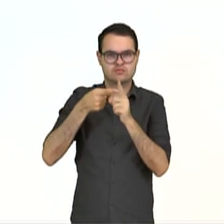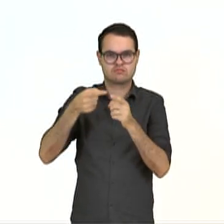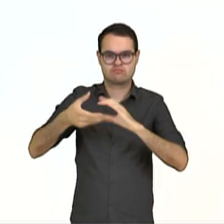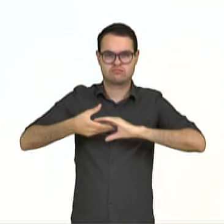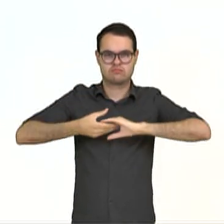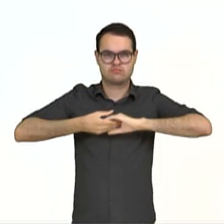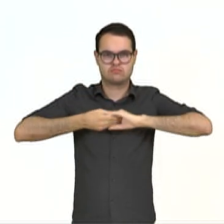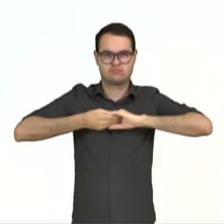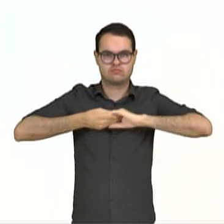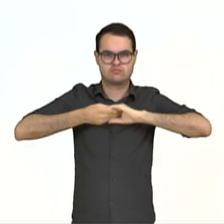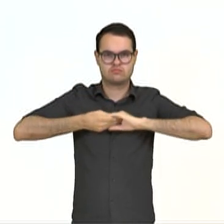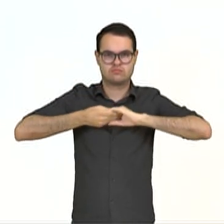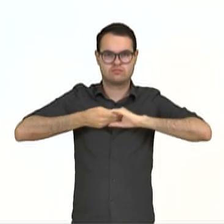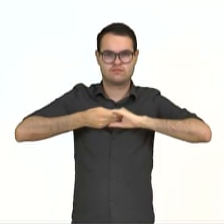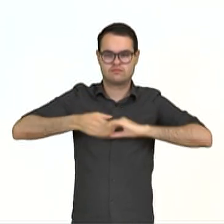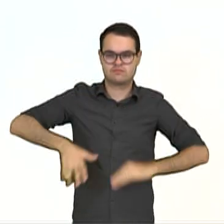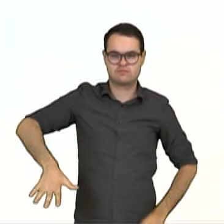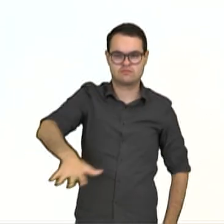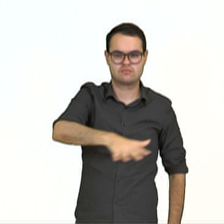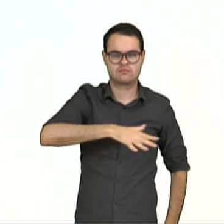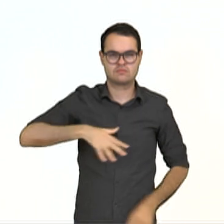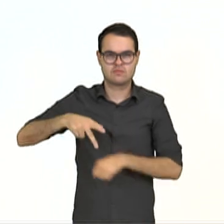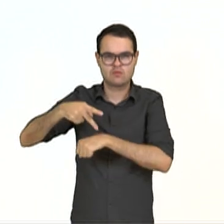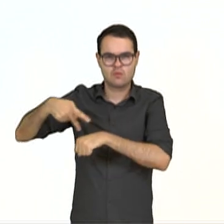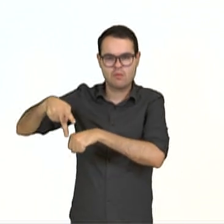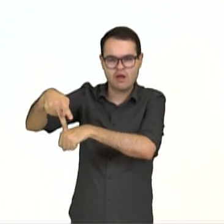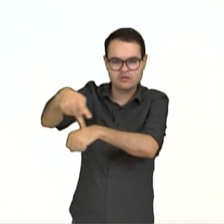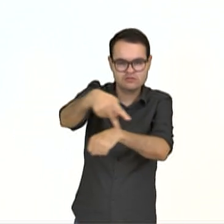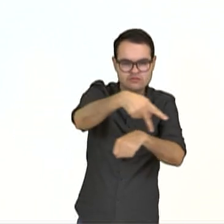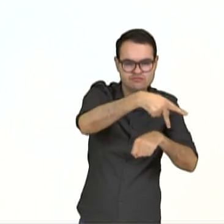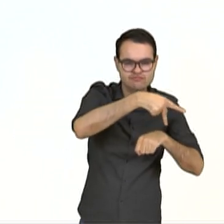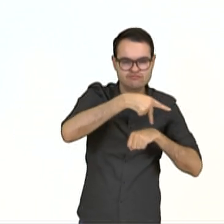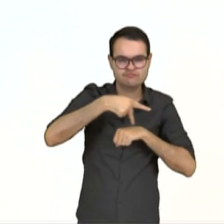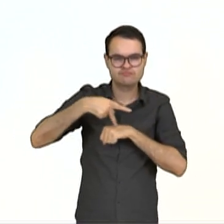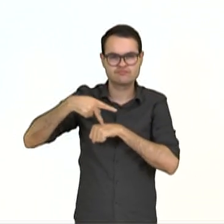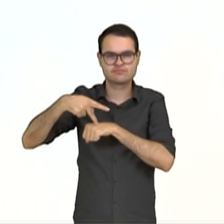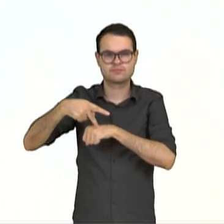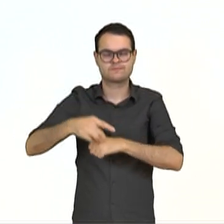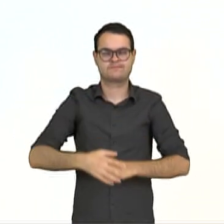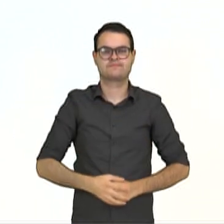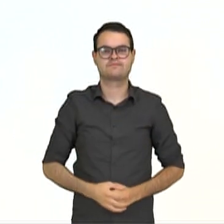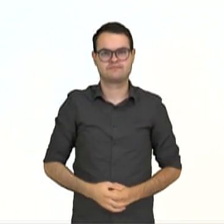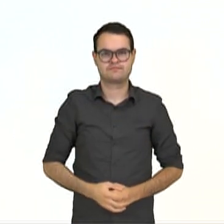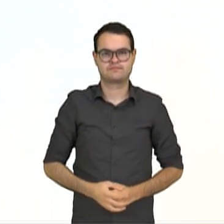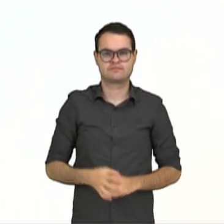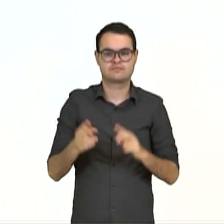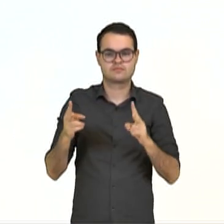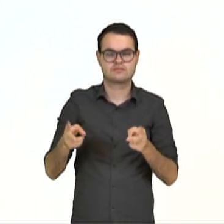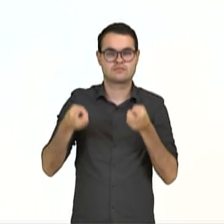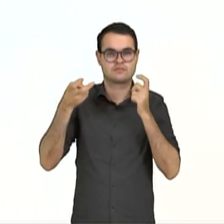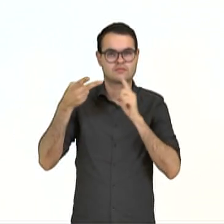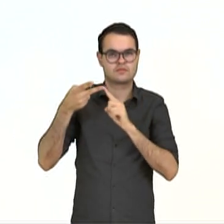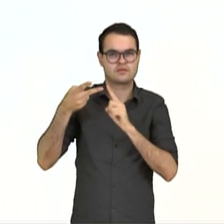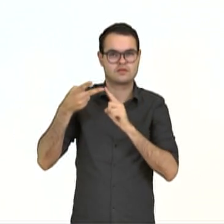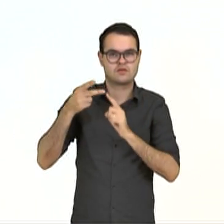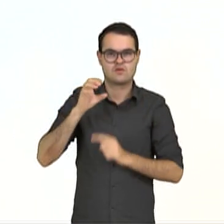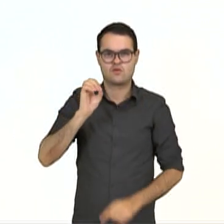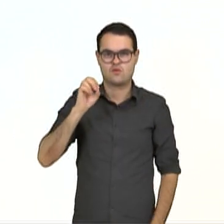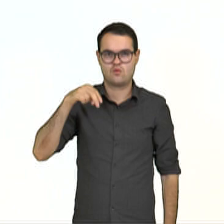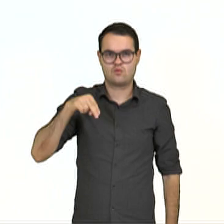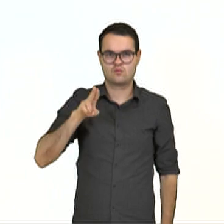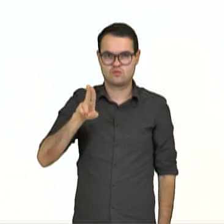acordos existentes entre os países, tá? Identificar o papel da